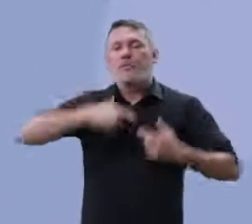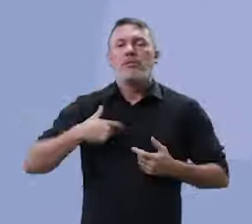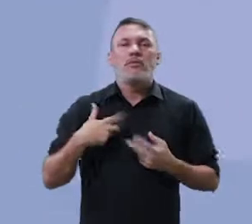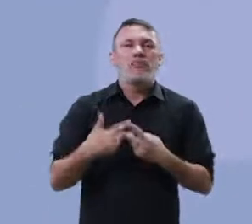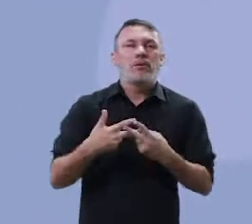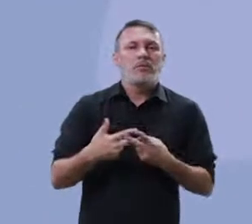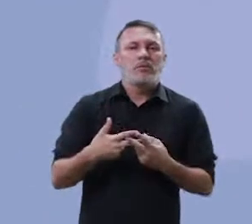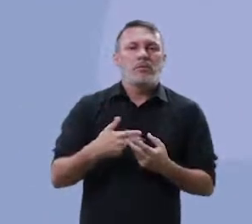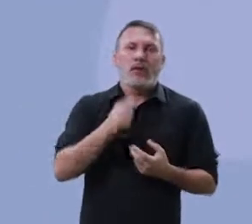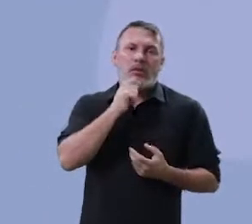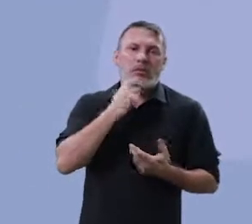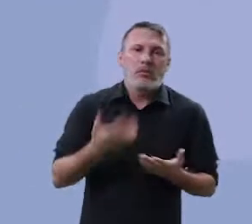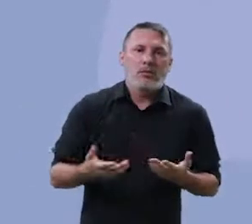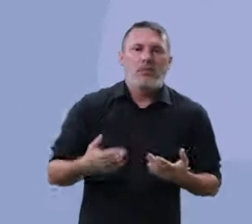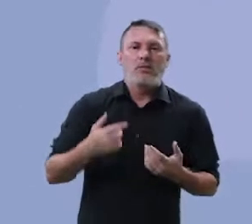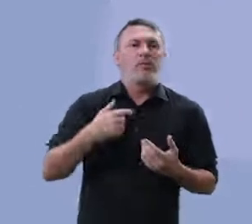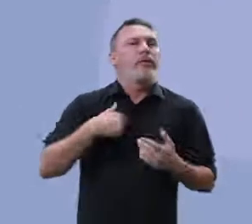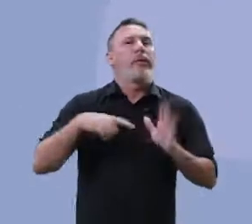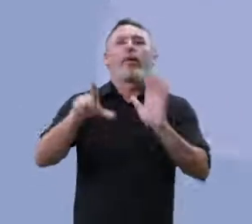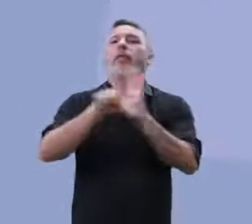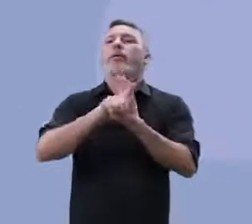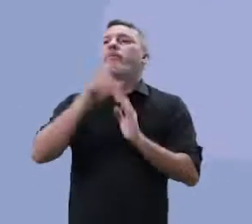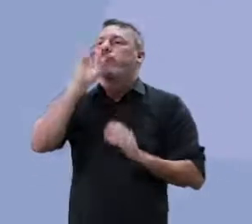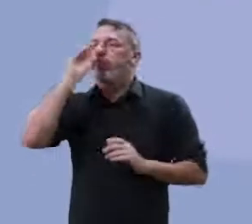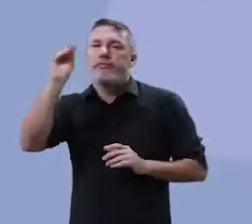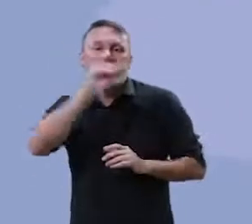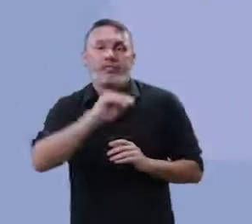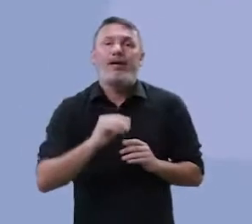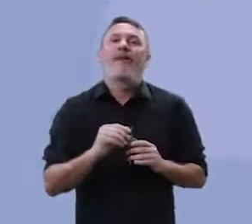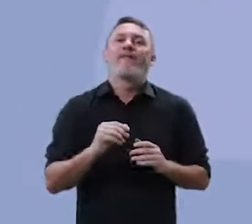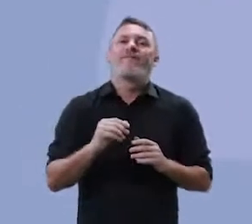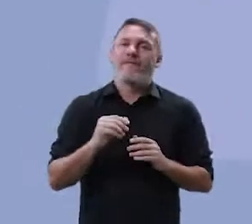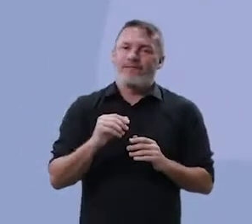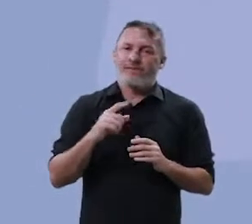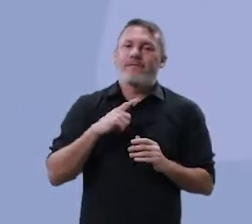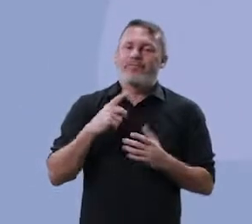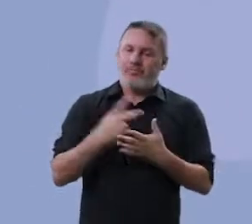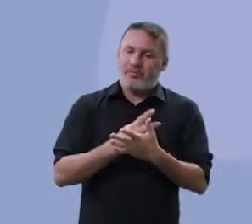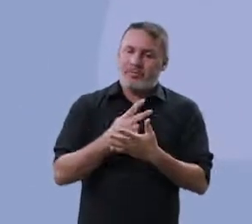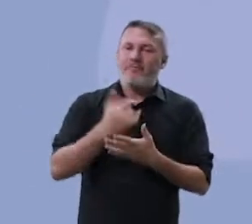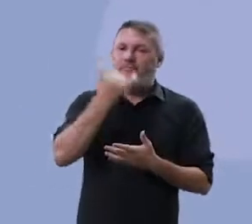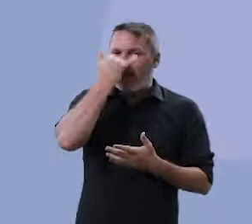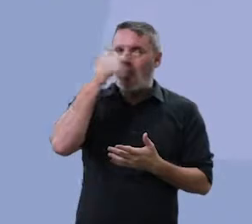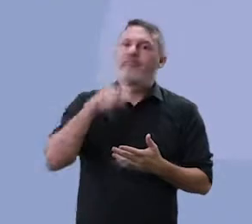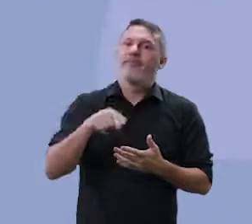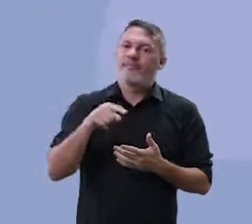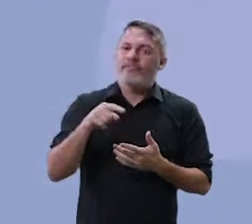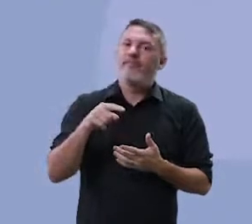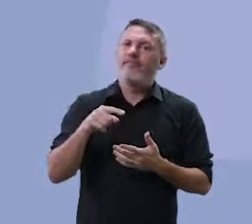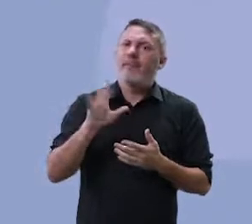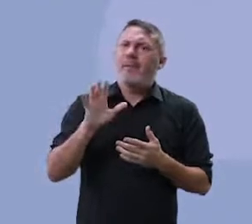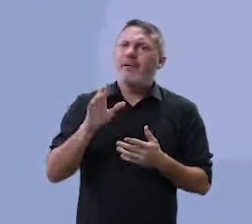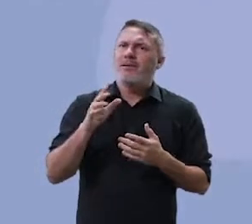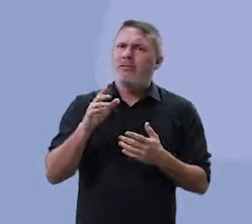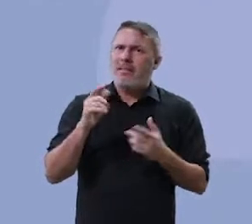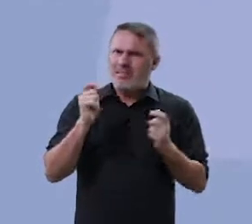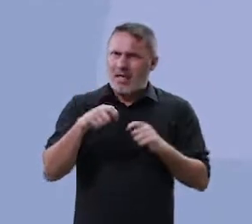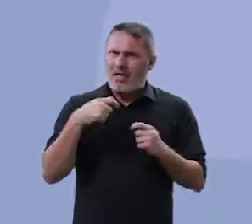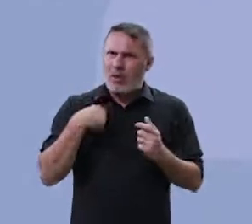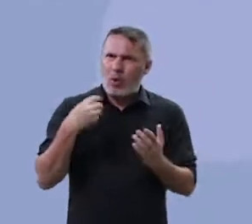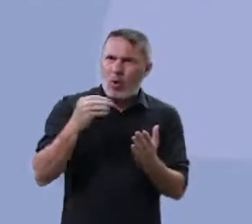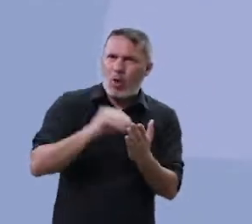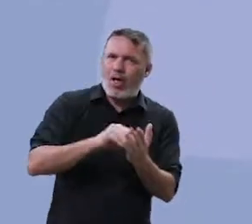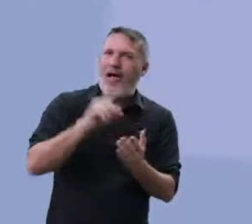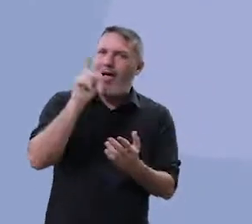tem paciência, esse condutor não respeita as leis, então eu tenho uma falha aí. Então eu posso dizer, professor, que a falha está